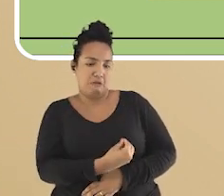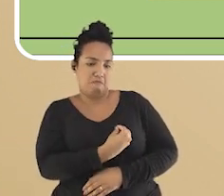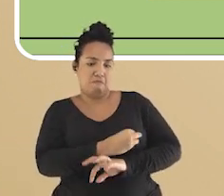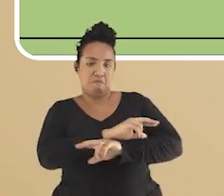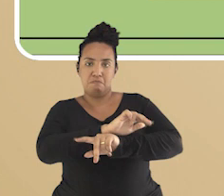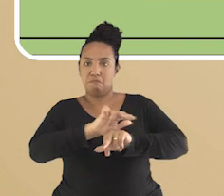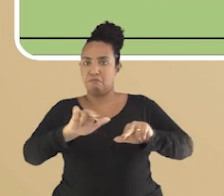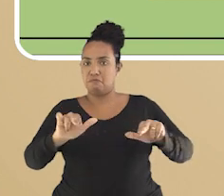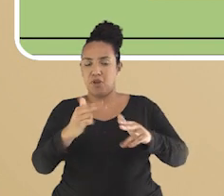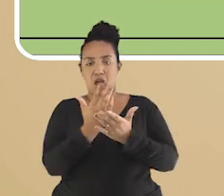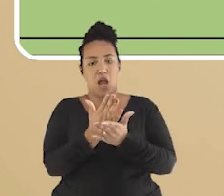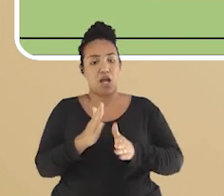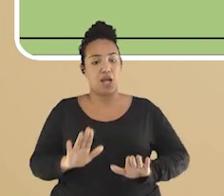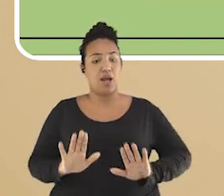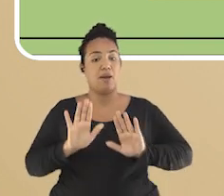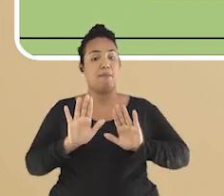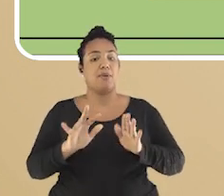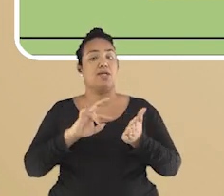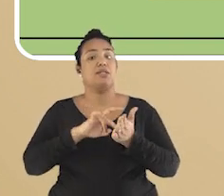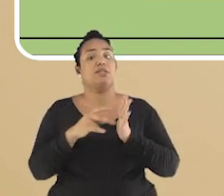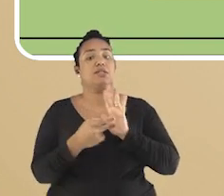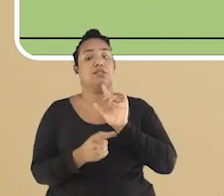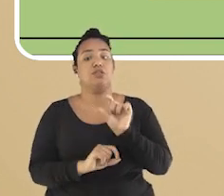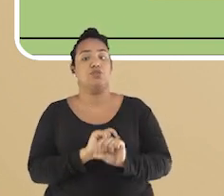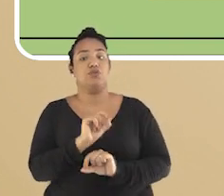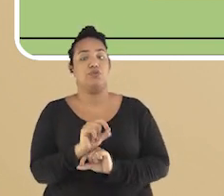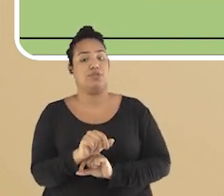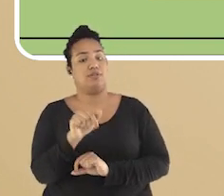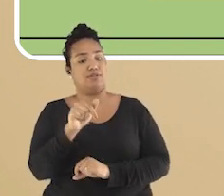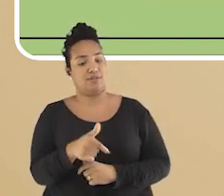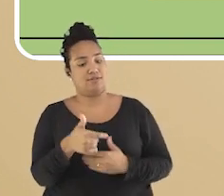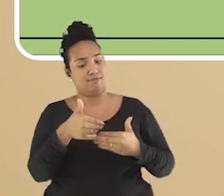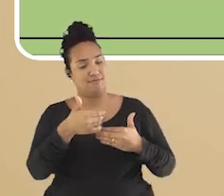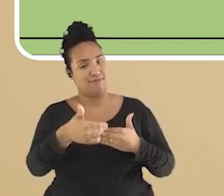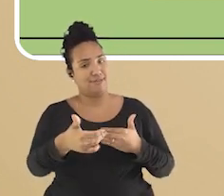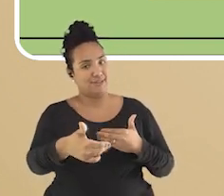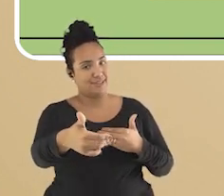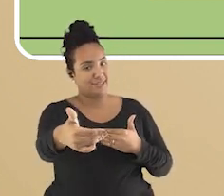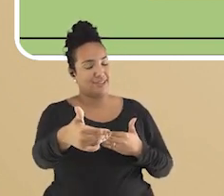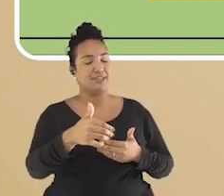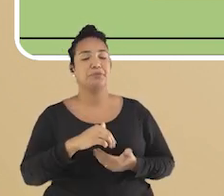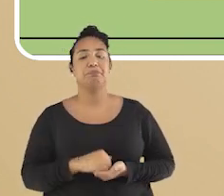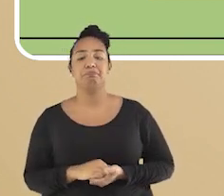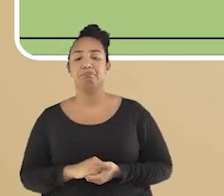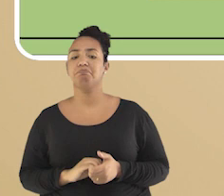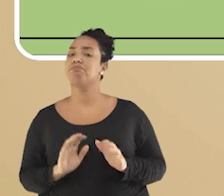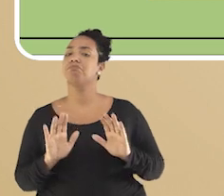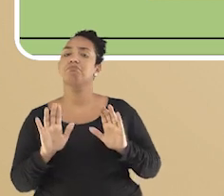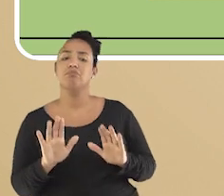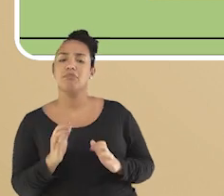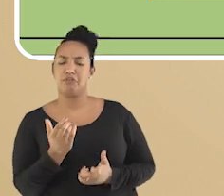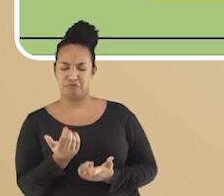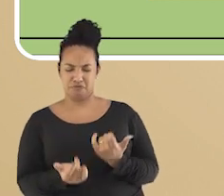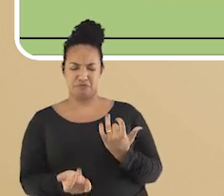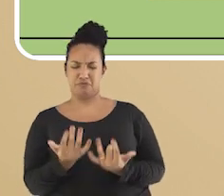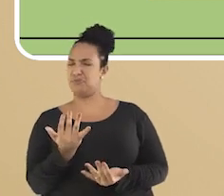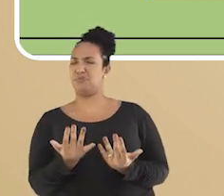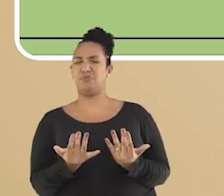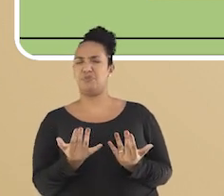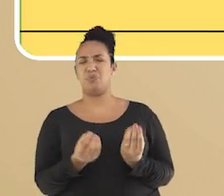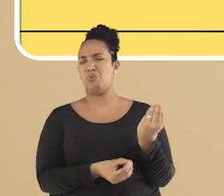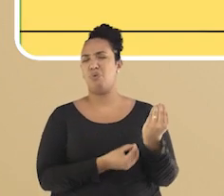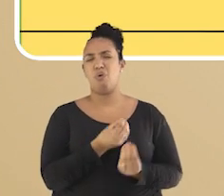bioma, mas sim como continuidade dessa biodiversidade. Mas afinal, que fogo é